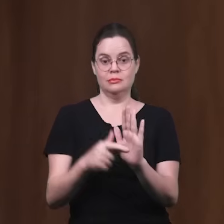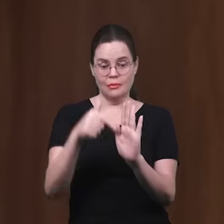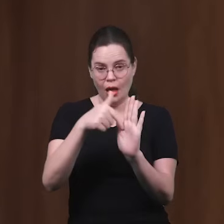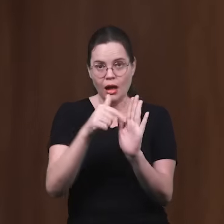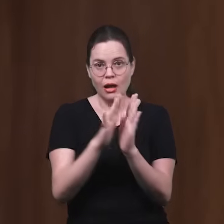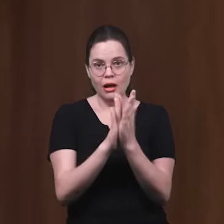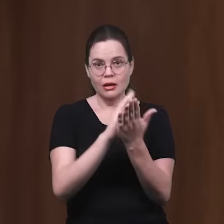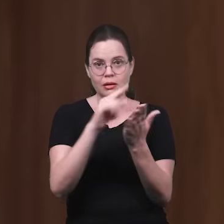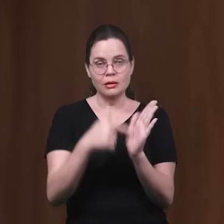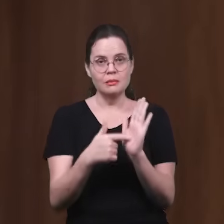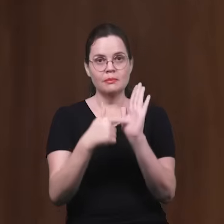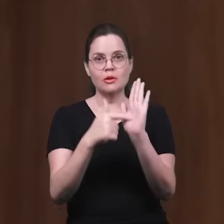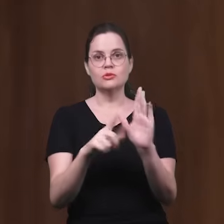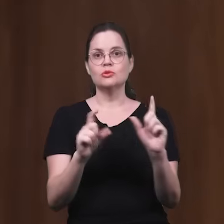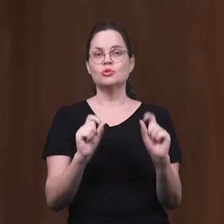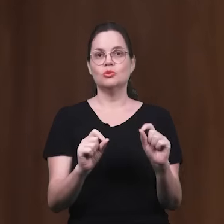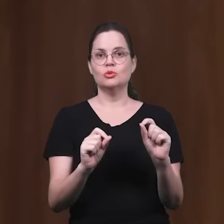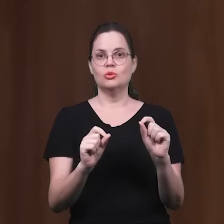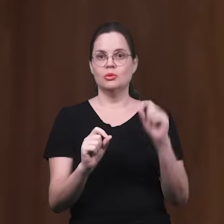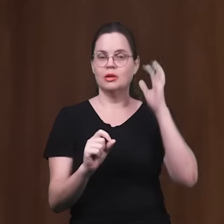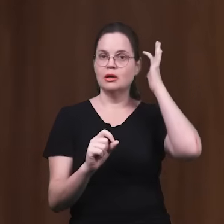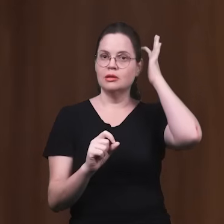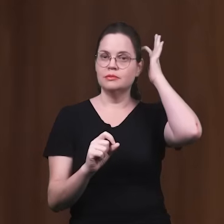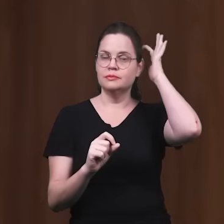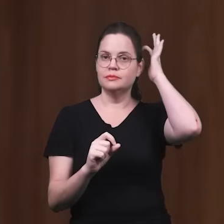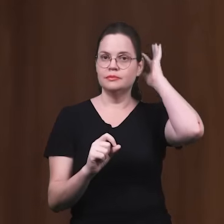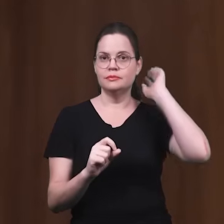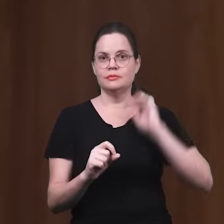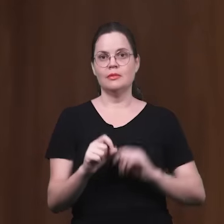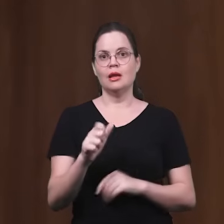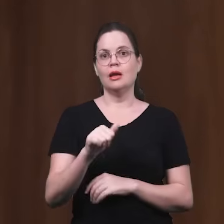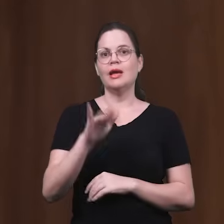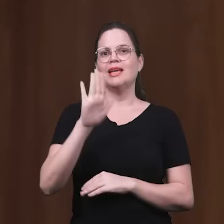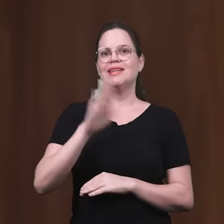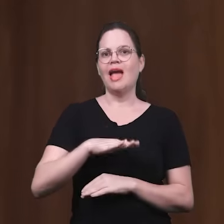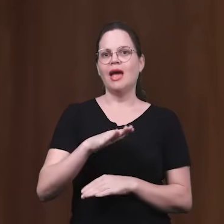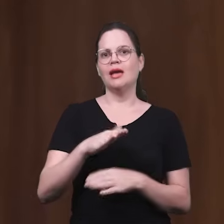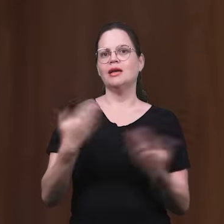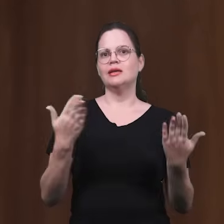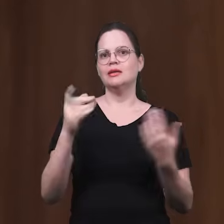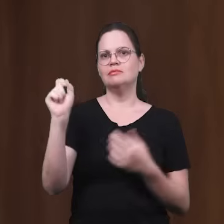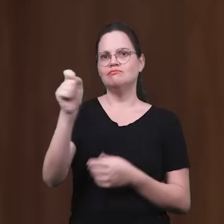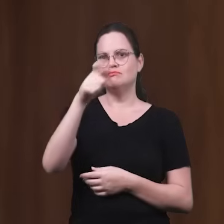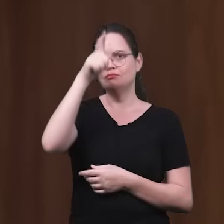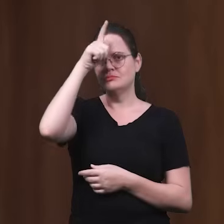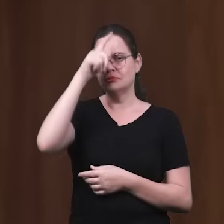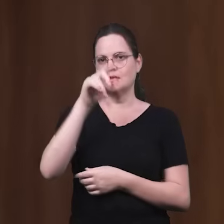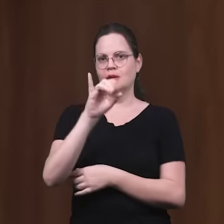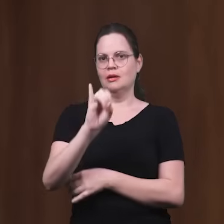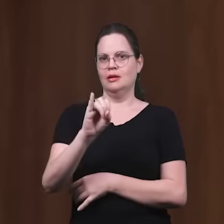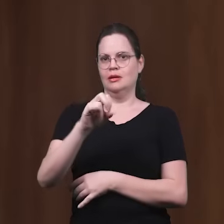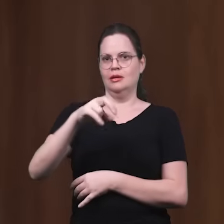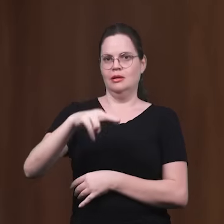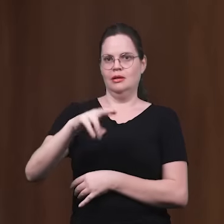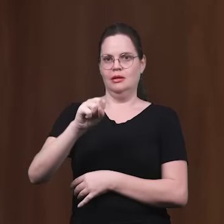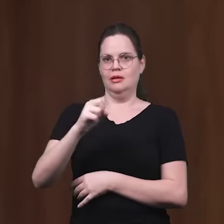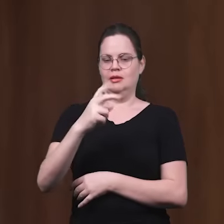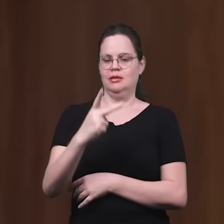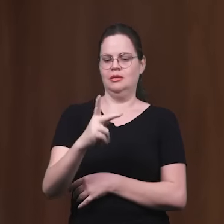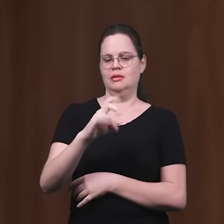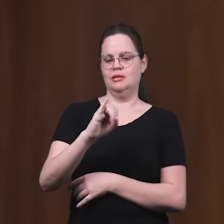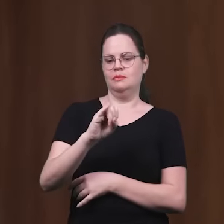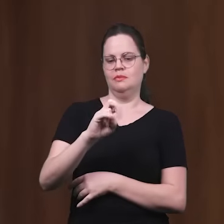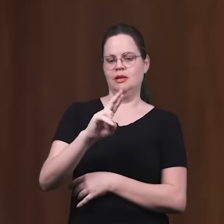a Escritura Sagrada ela foi divinamente inspirada. Ela foi escrita por